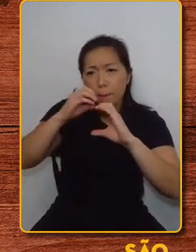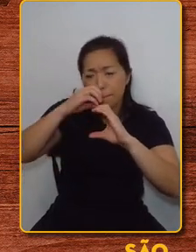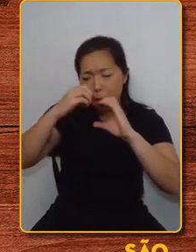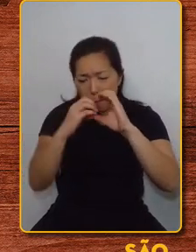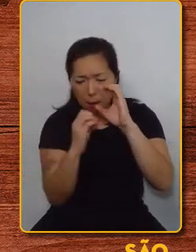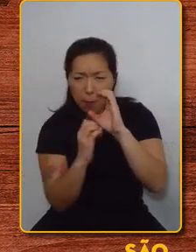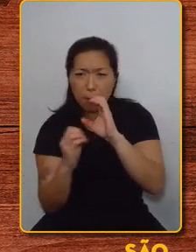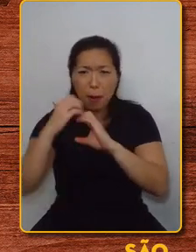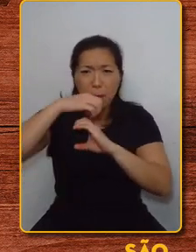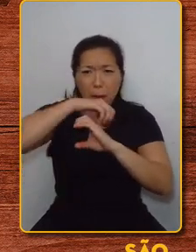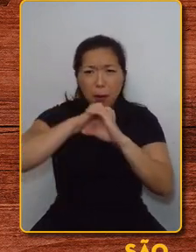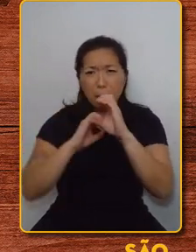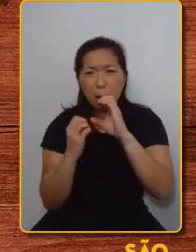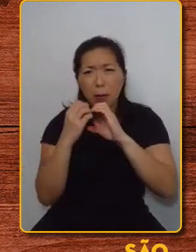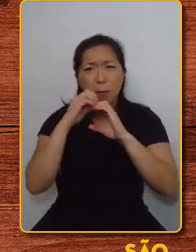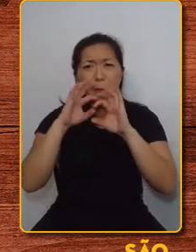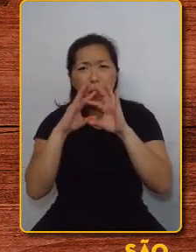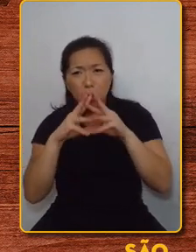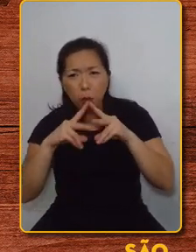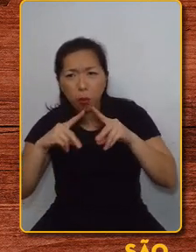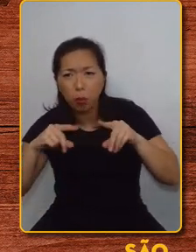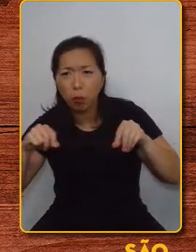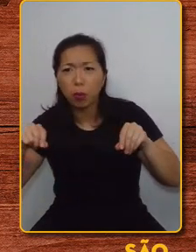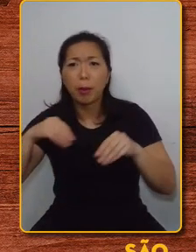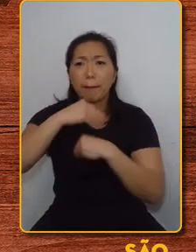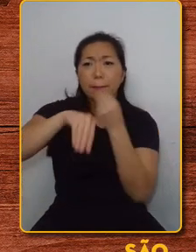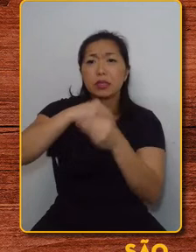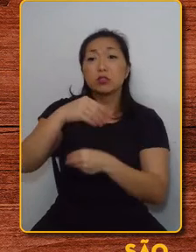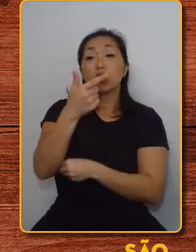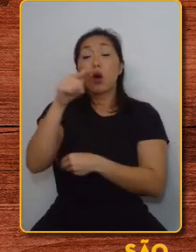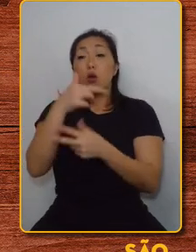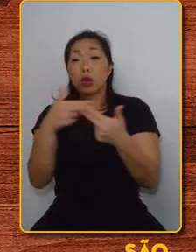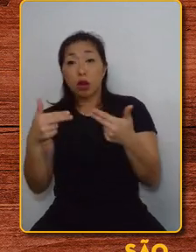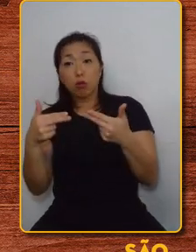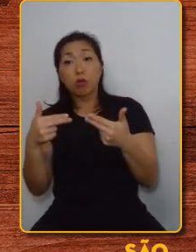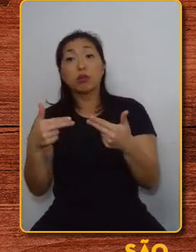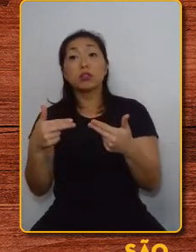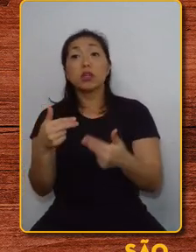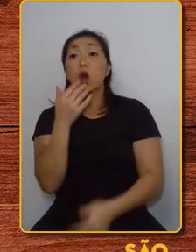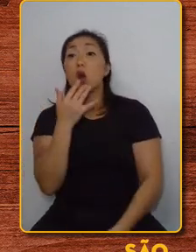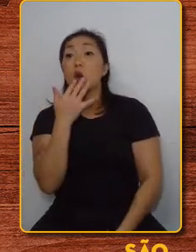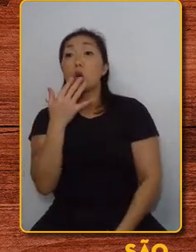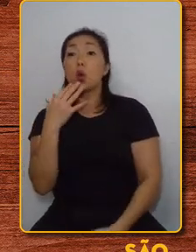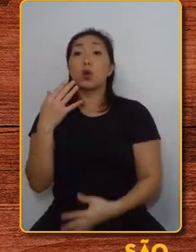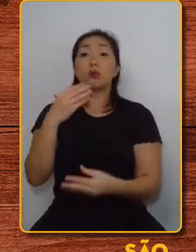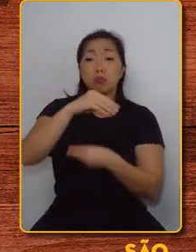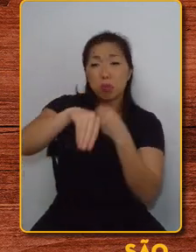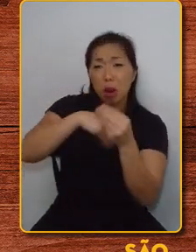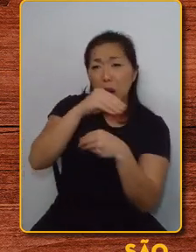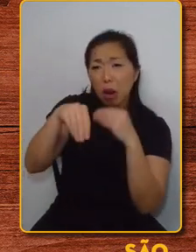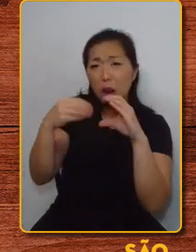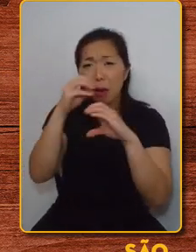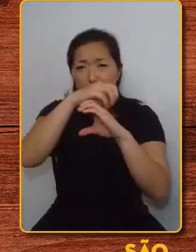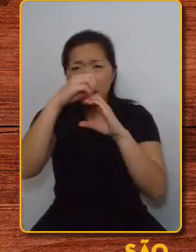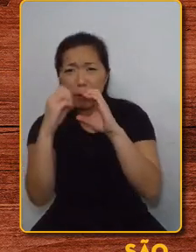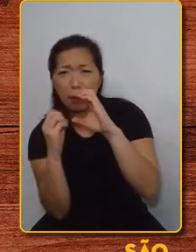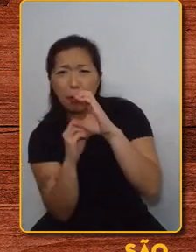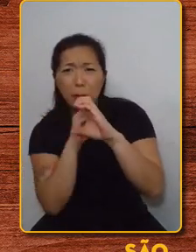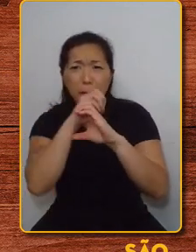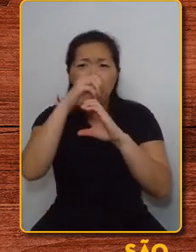liga aí de alguma coisa, um colorante, que a gente não sabe de onde vem. Pronto, está aí uma salsicha.